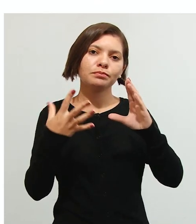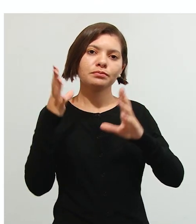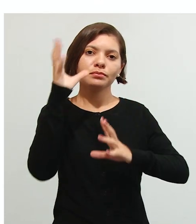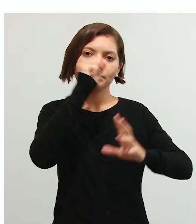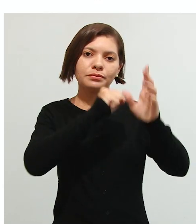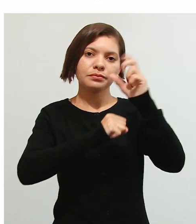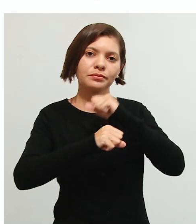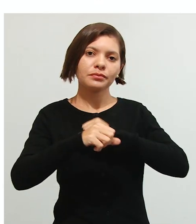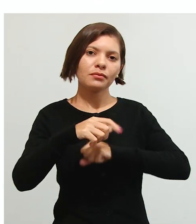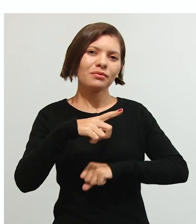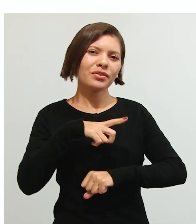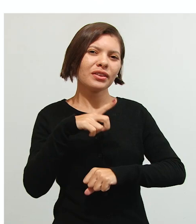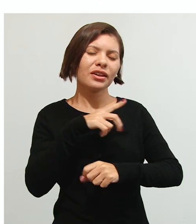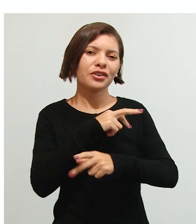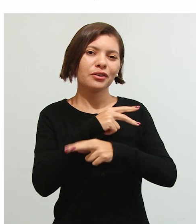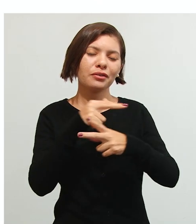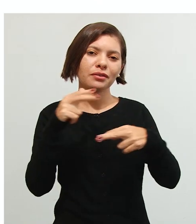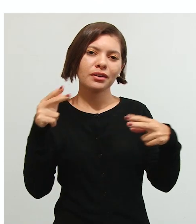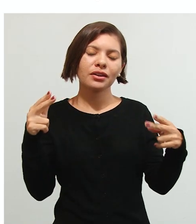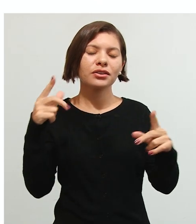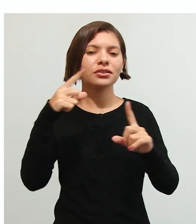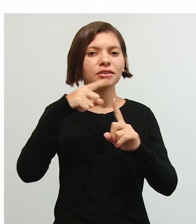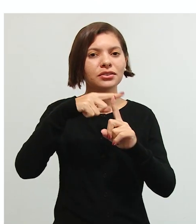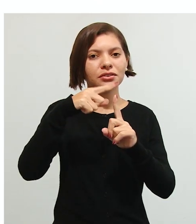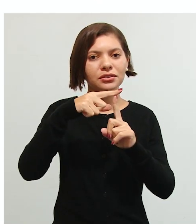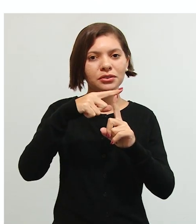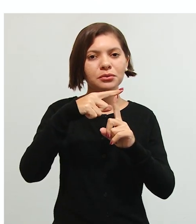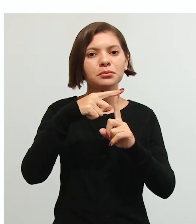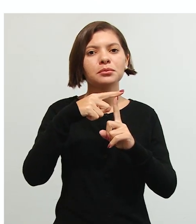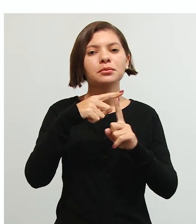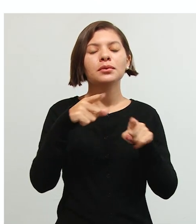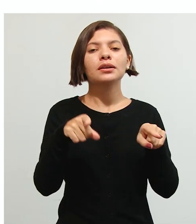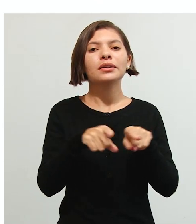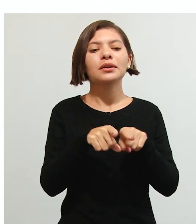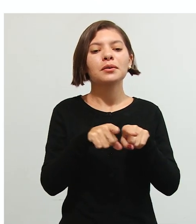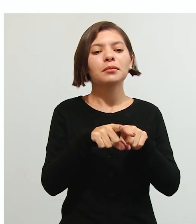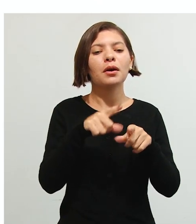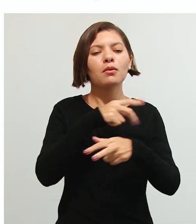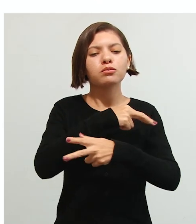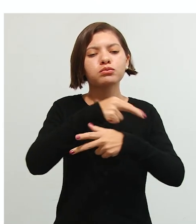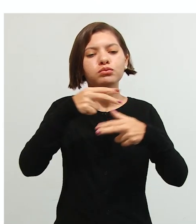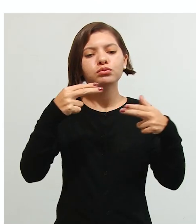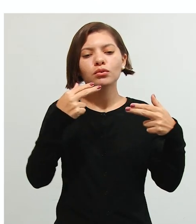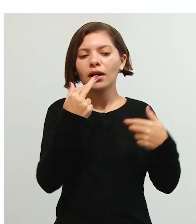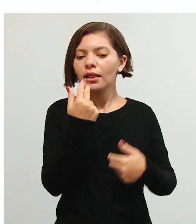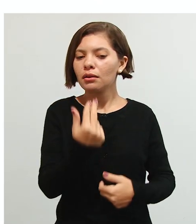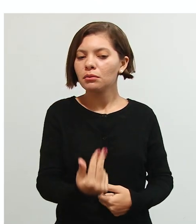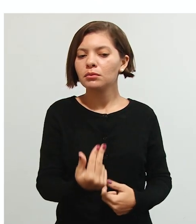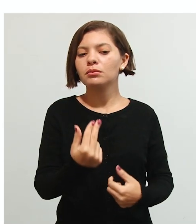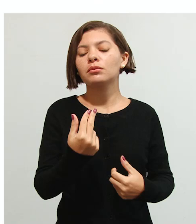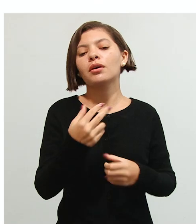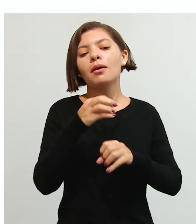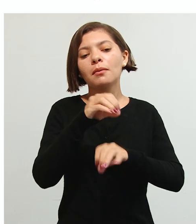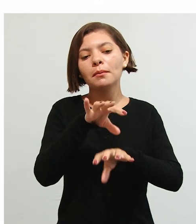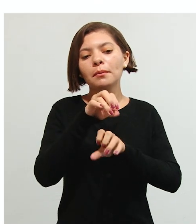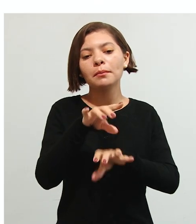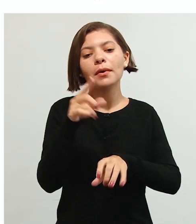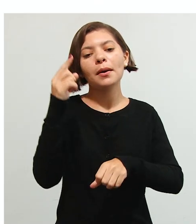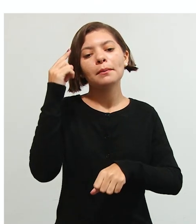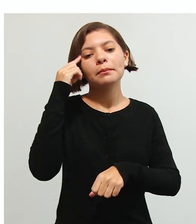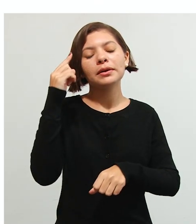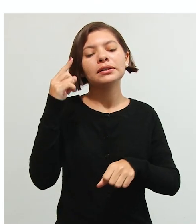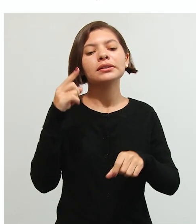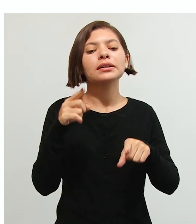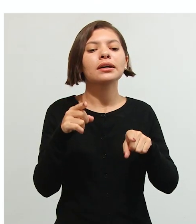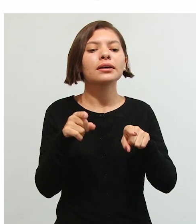conversou. Se eu tenho diferentes estilos de aprendizagem, eu também preciso pensar em múltiplas linguagens para ensinar.